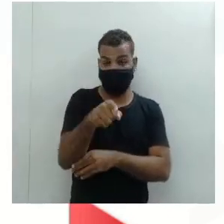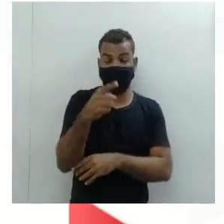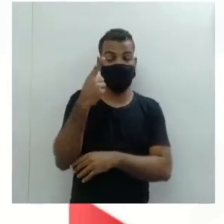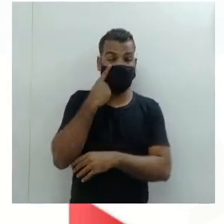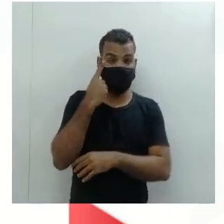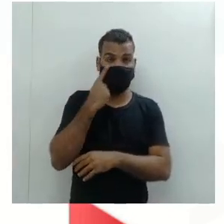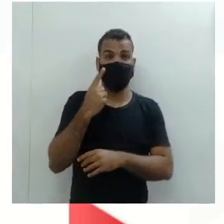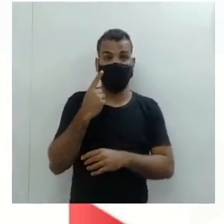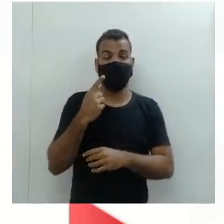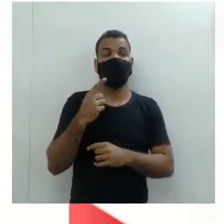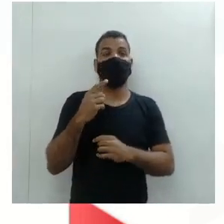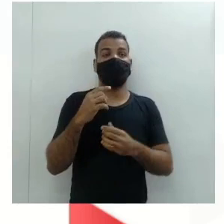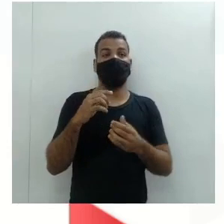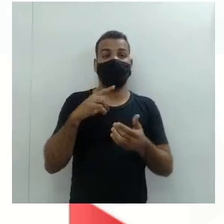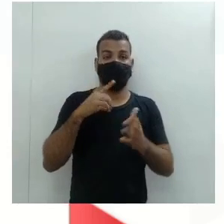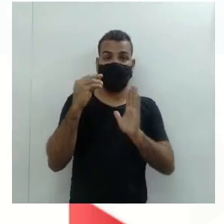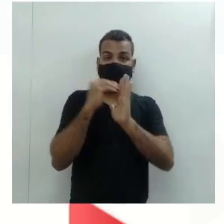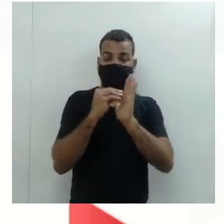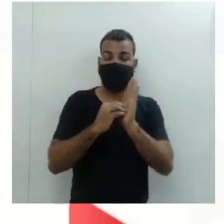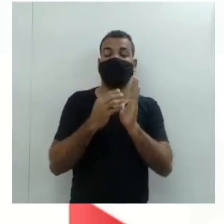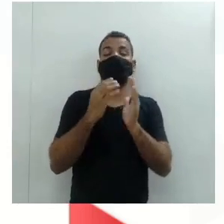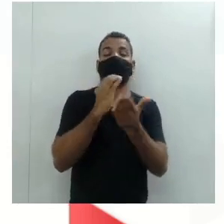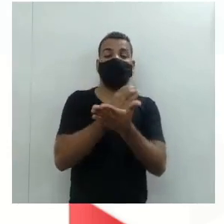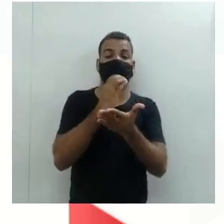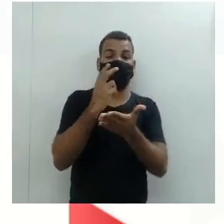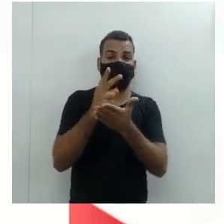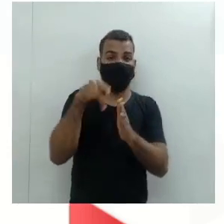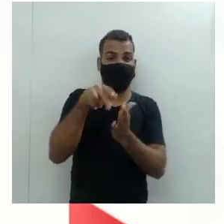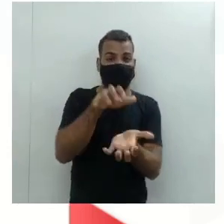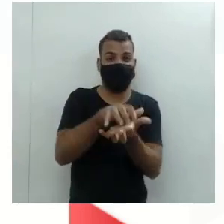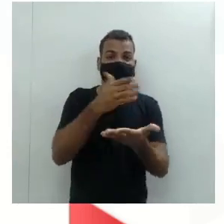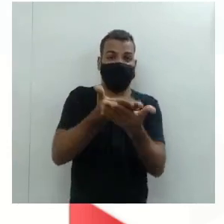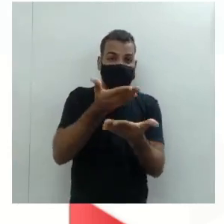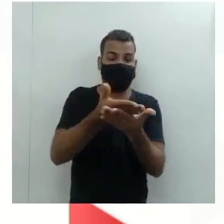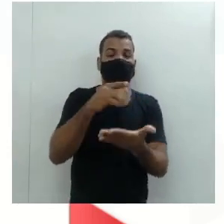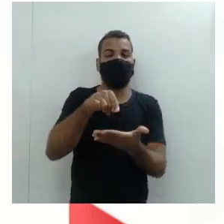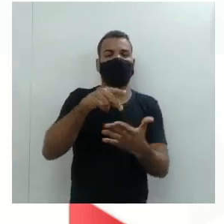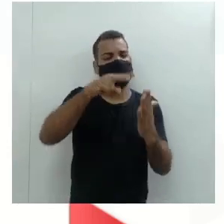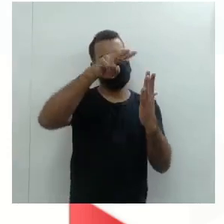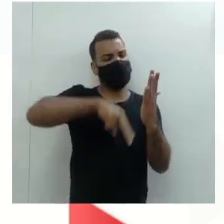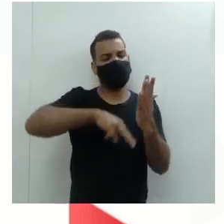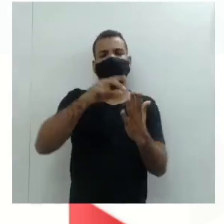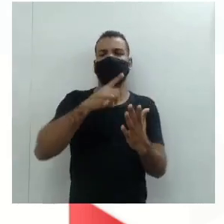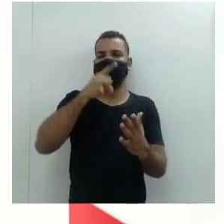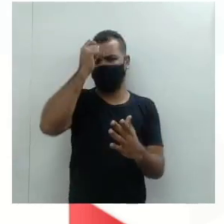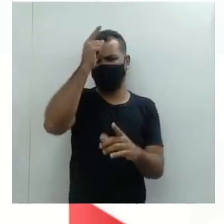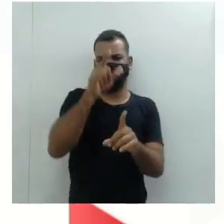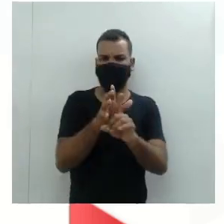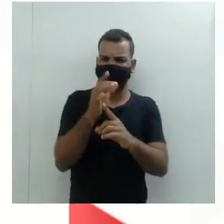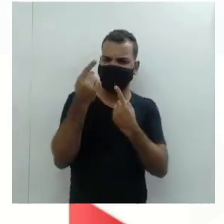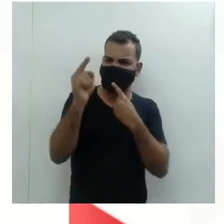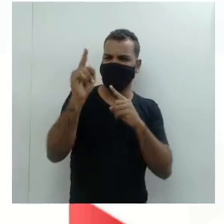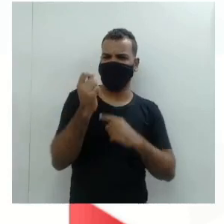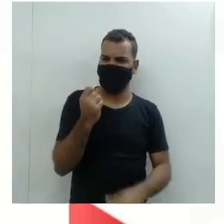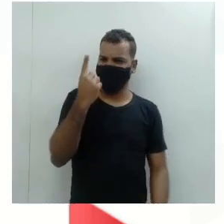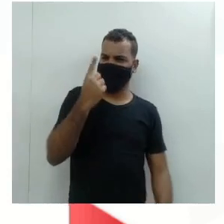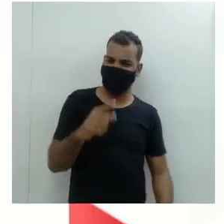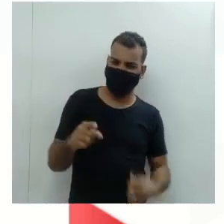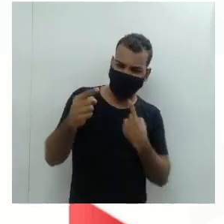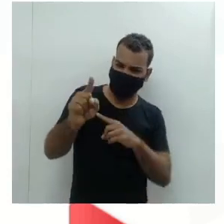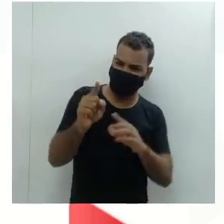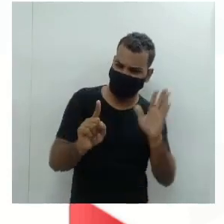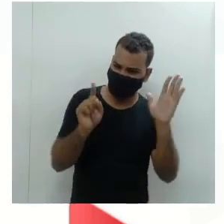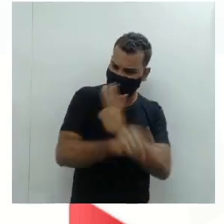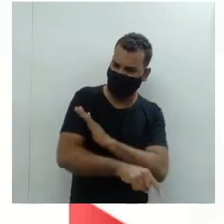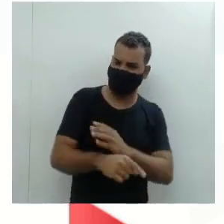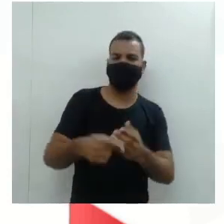acordo com o currículo de Pernambuco, não é isso? Buscar sempre o quê? Um leitor crítico. E lembrar que eu quero que você, estudante, tenha a